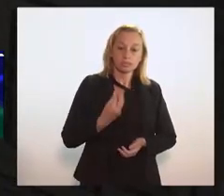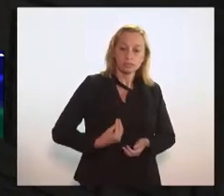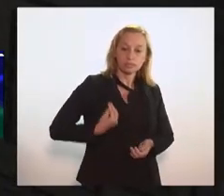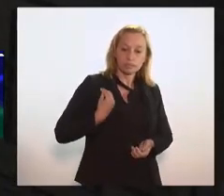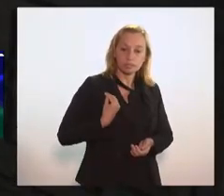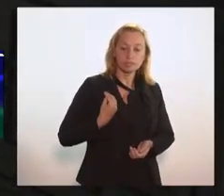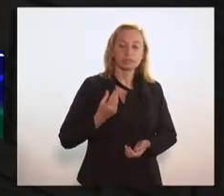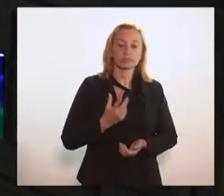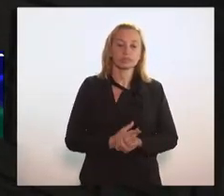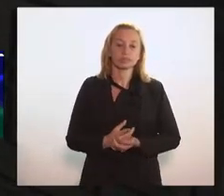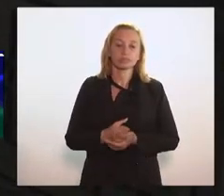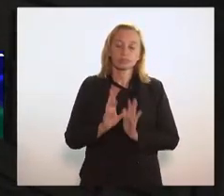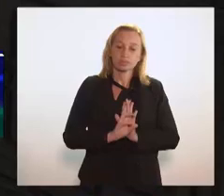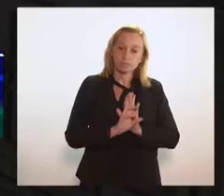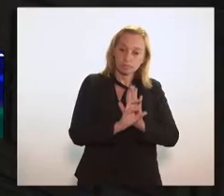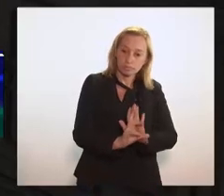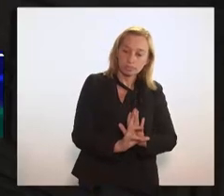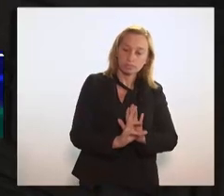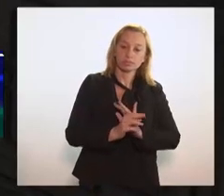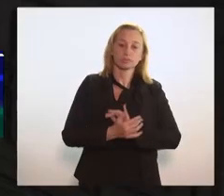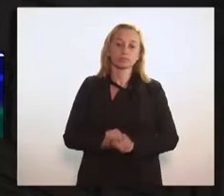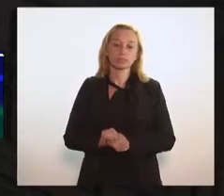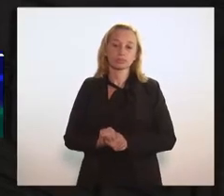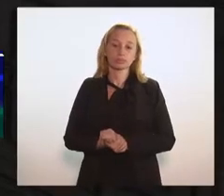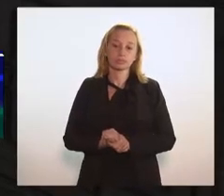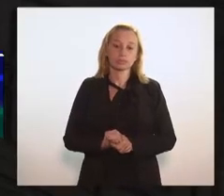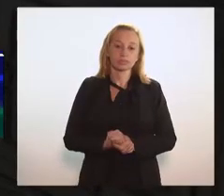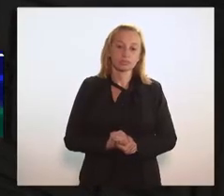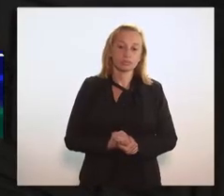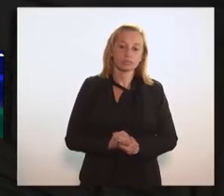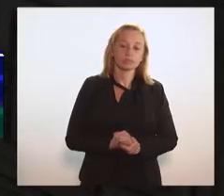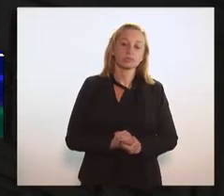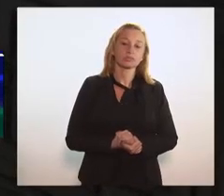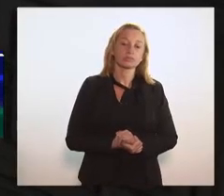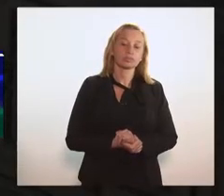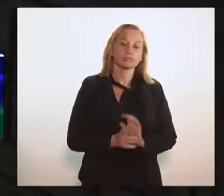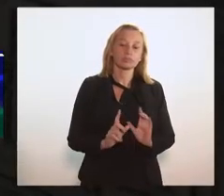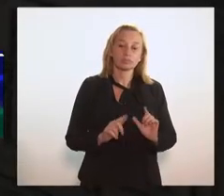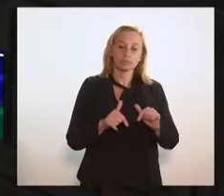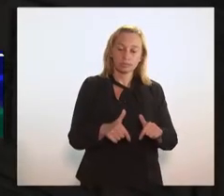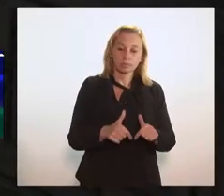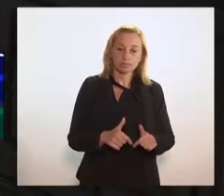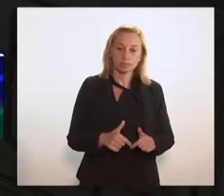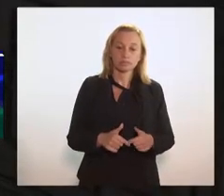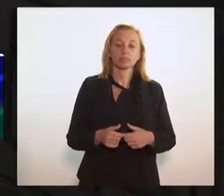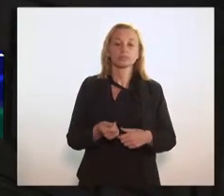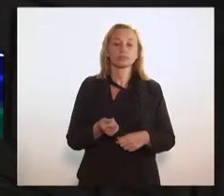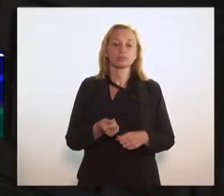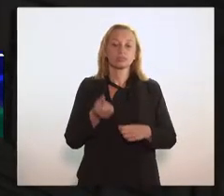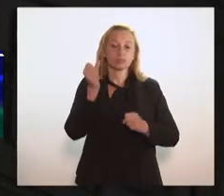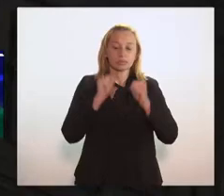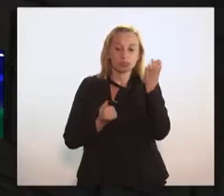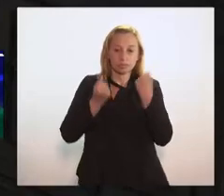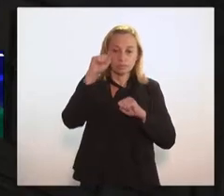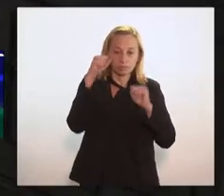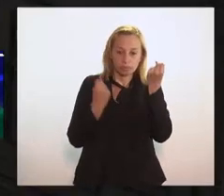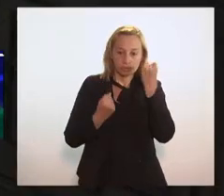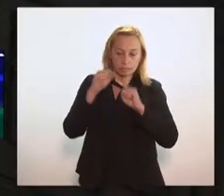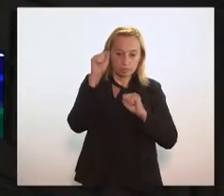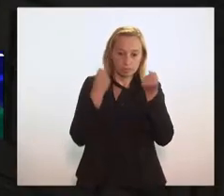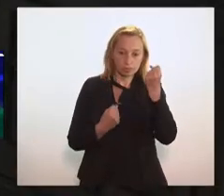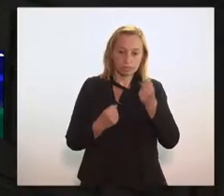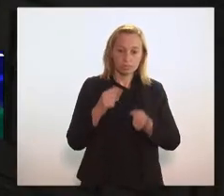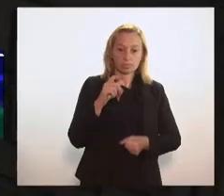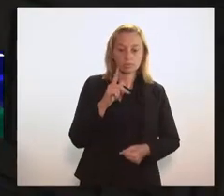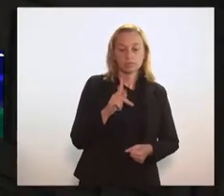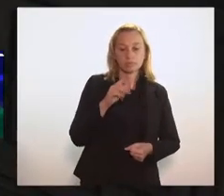de representantes moageiros, representantes do comércio e da indústria panificadora, compradores